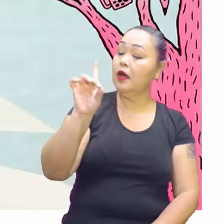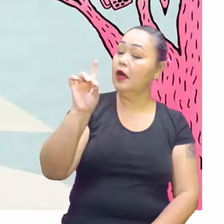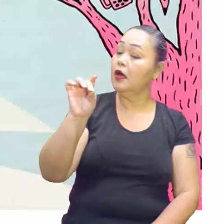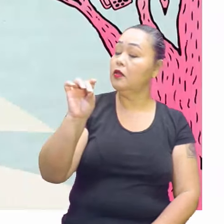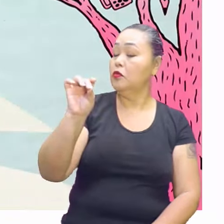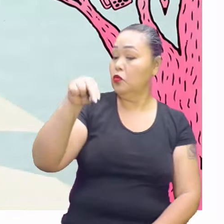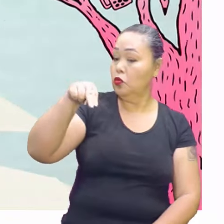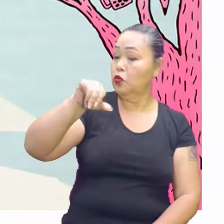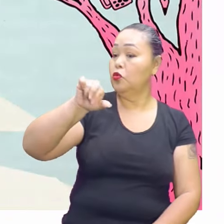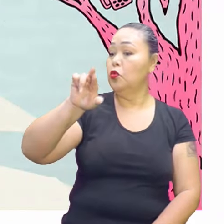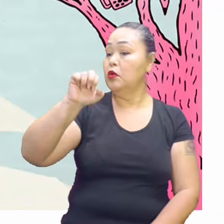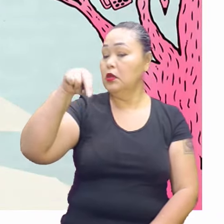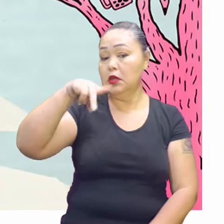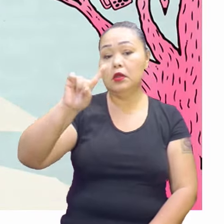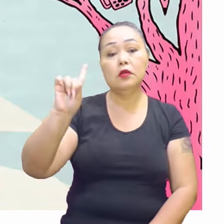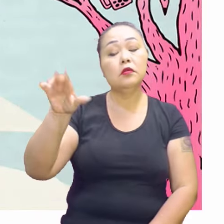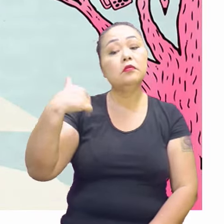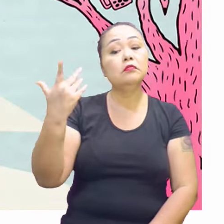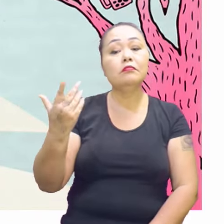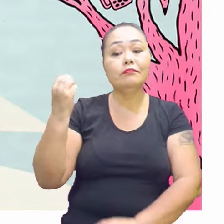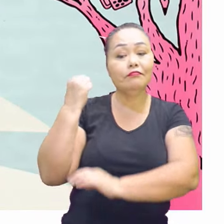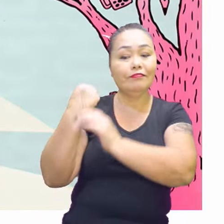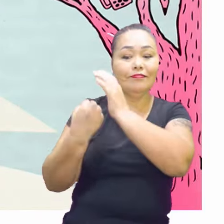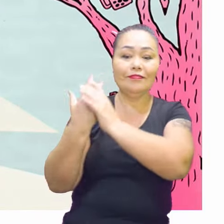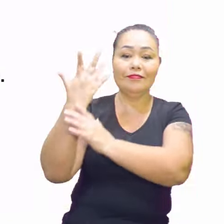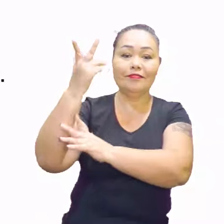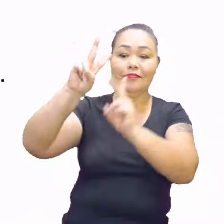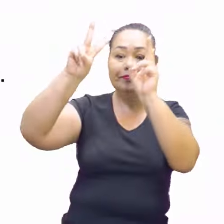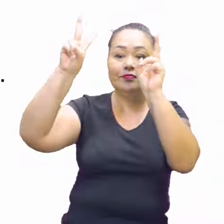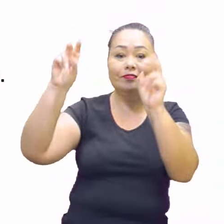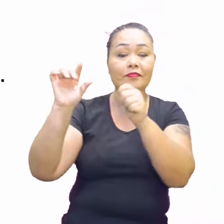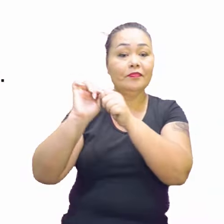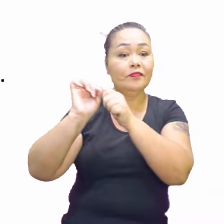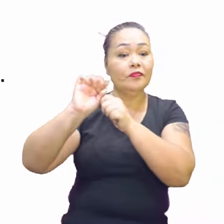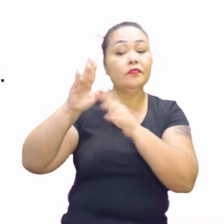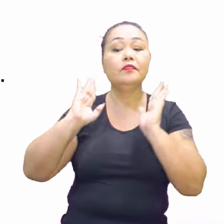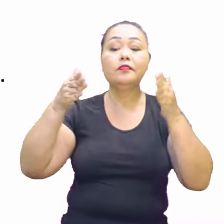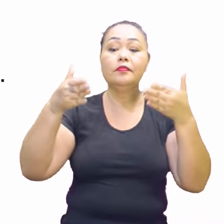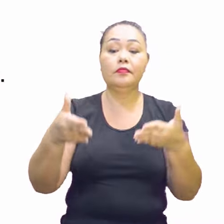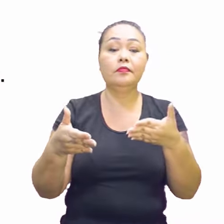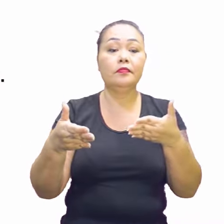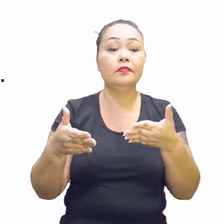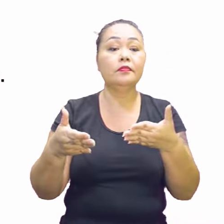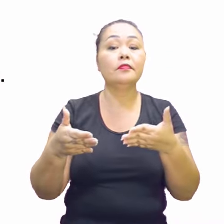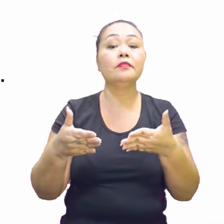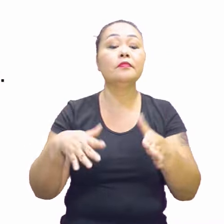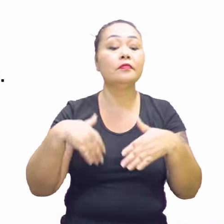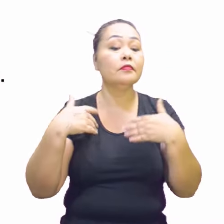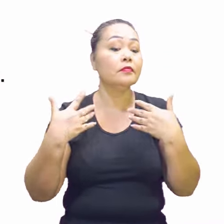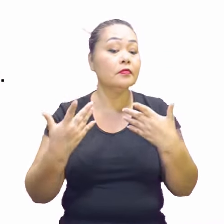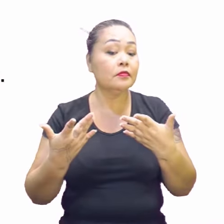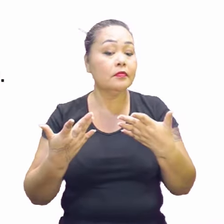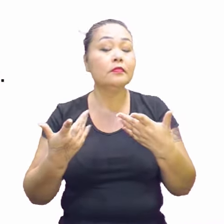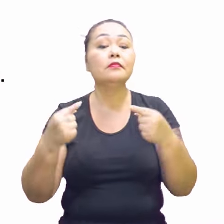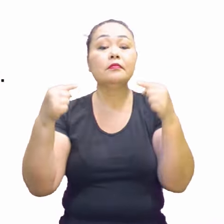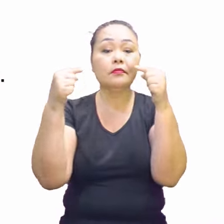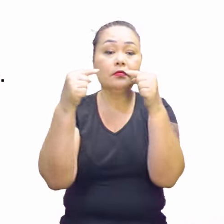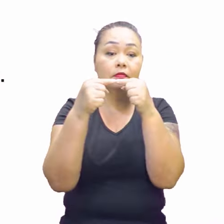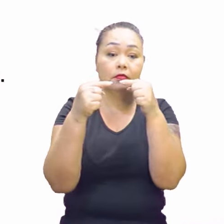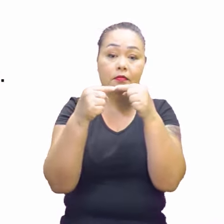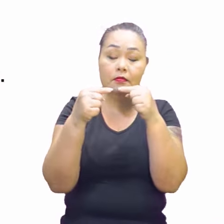É isso aí. Então a nossa árvore do conhecimento com a temática e vamos direto aqui, né? Com o assunto que é a